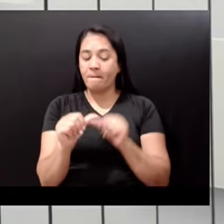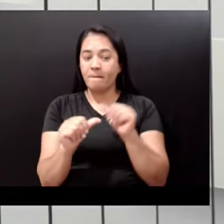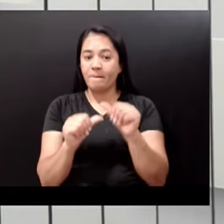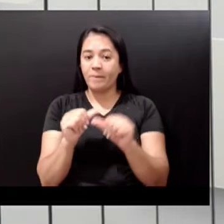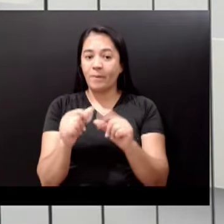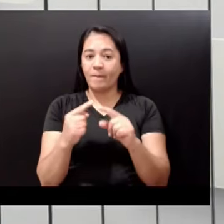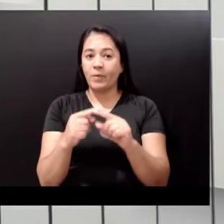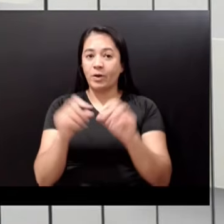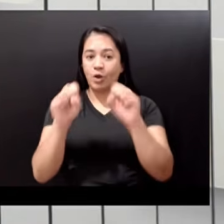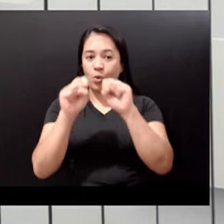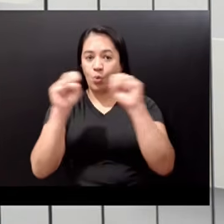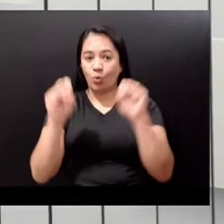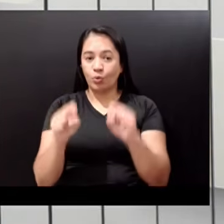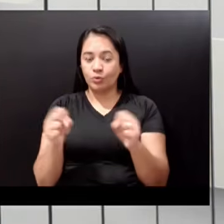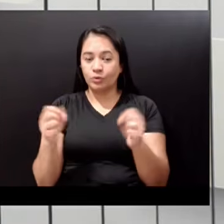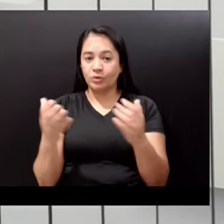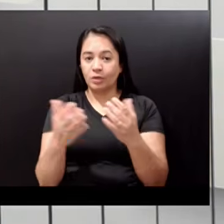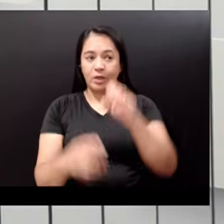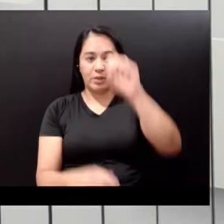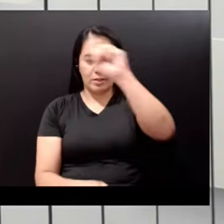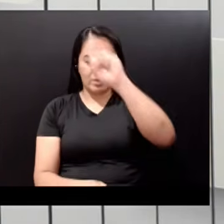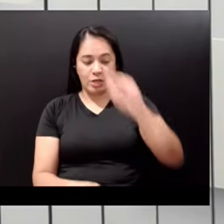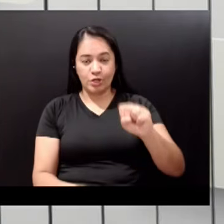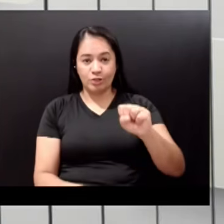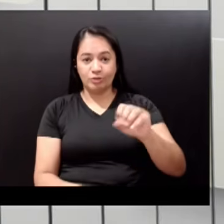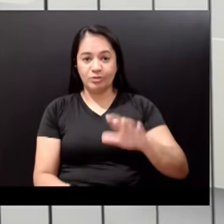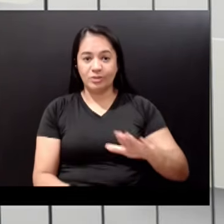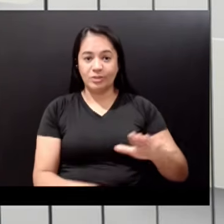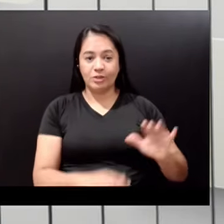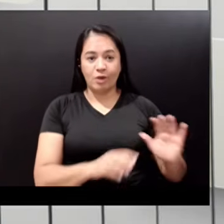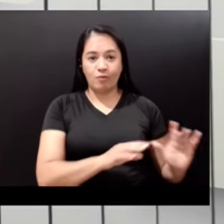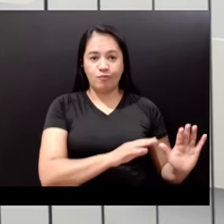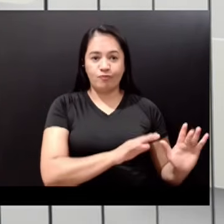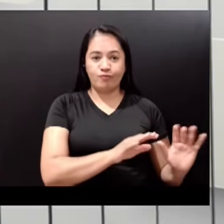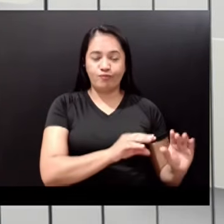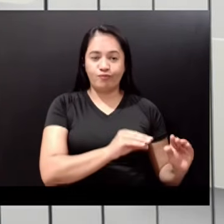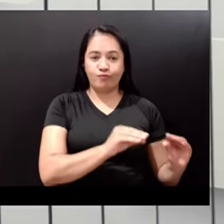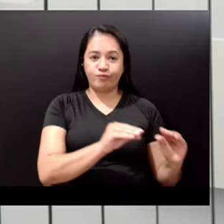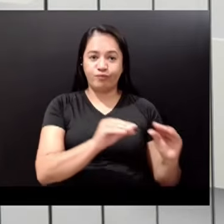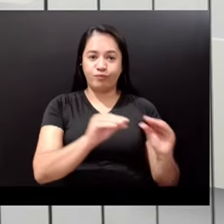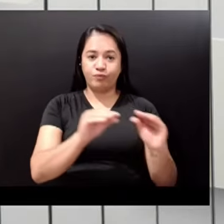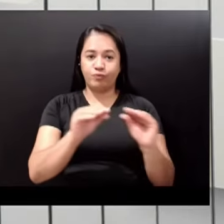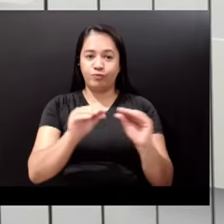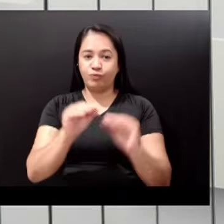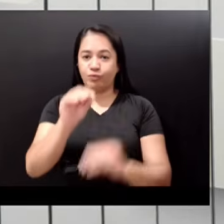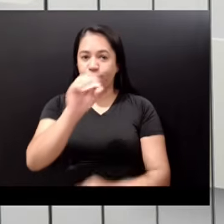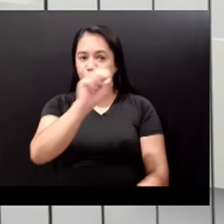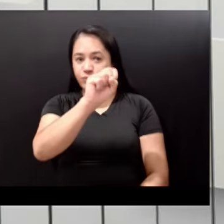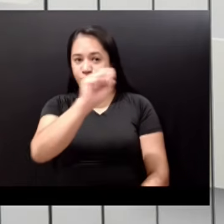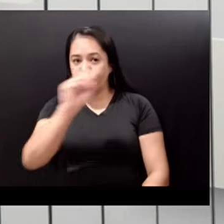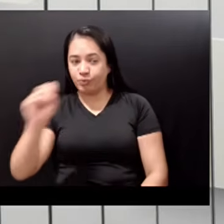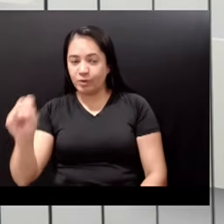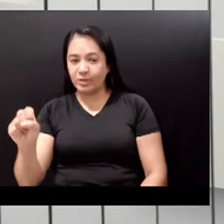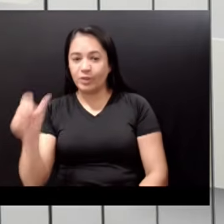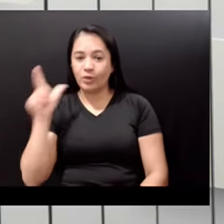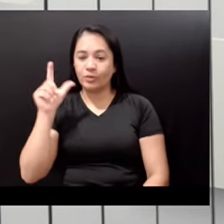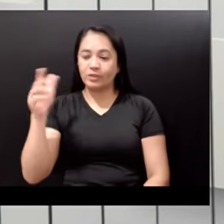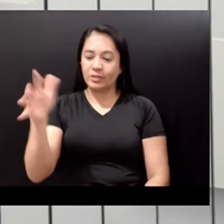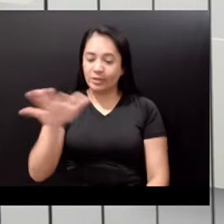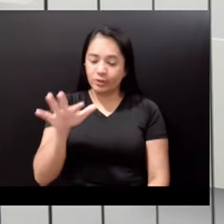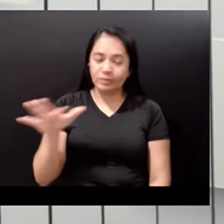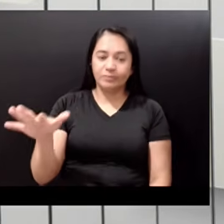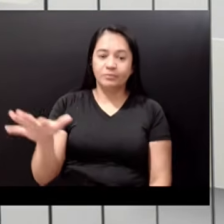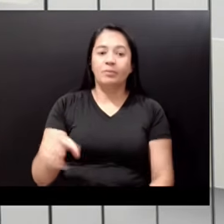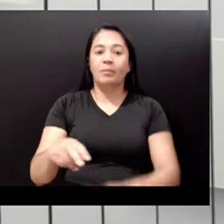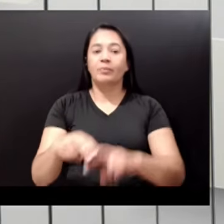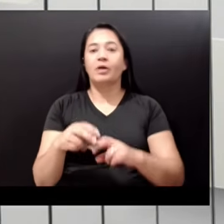mais ao sul do nosso país se deslocou sobre o sudeste e atingiu a nossa região. Com isso, alguns